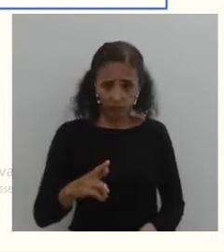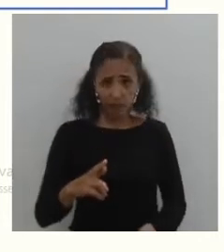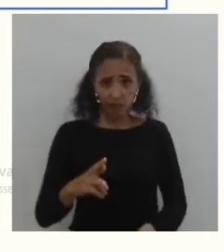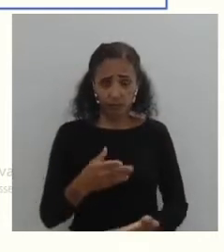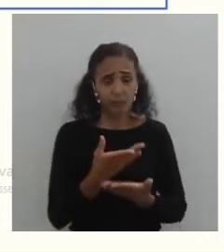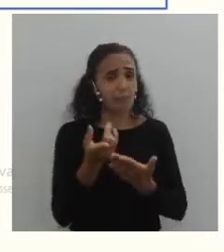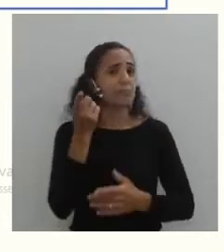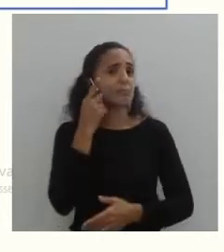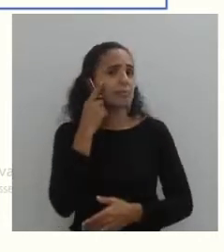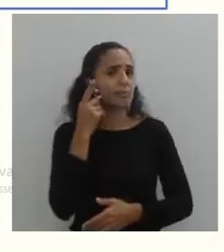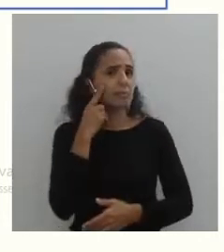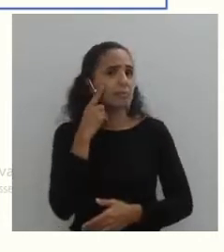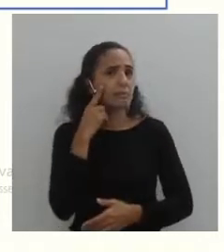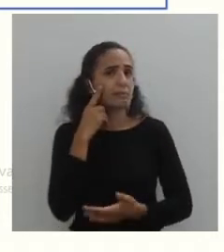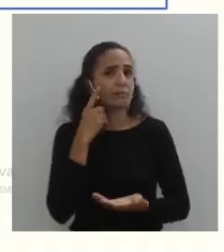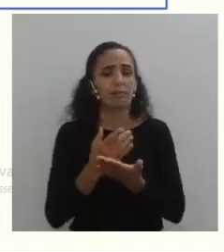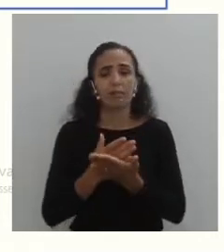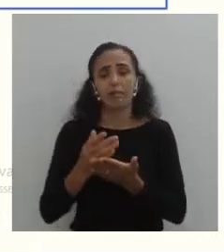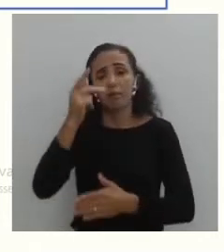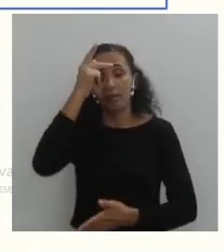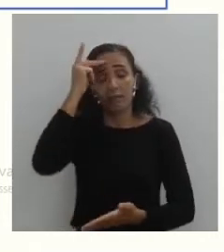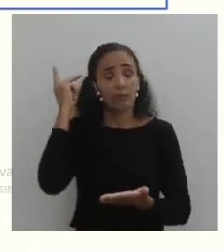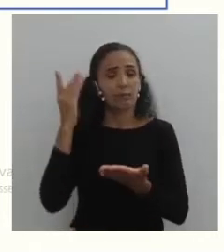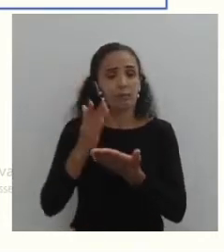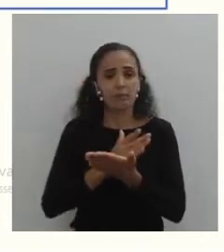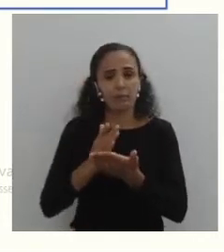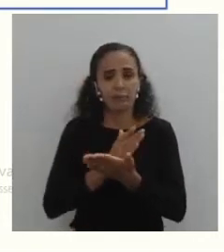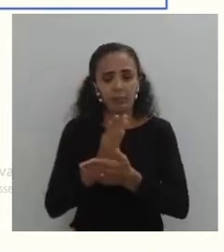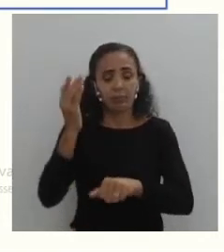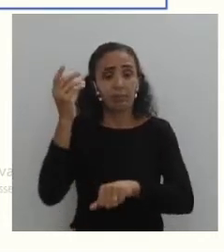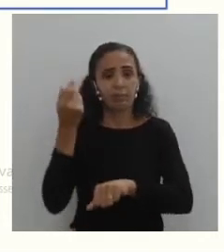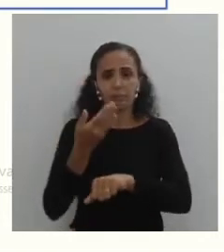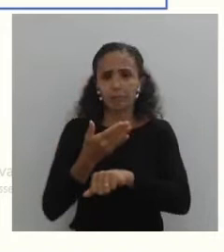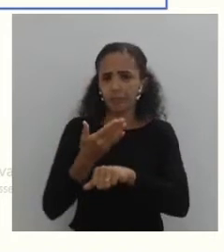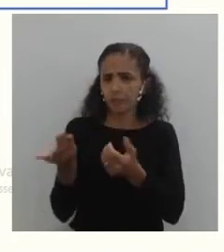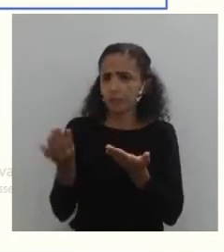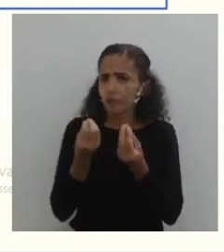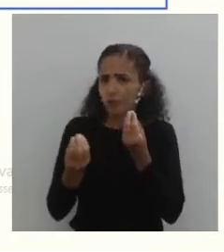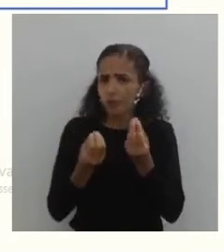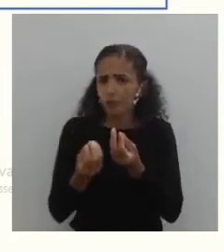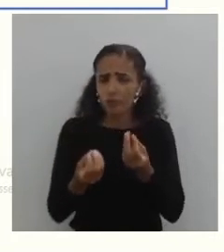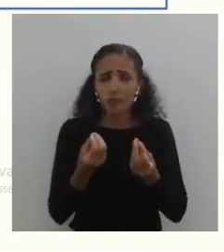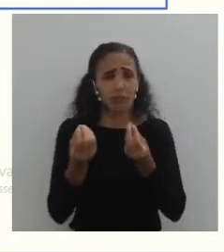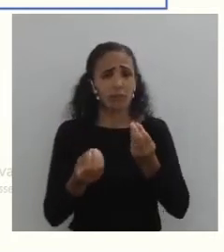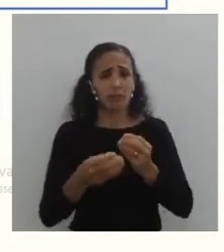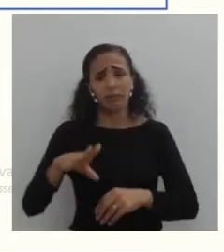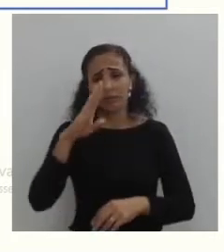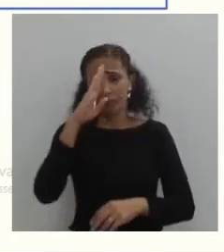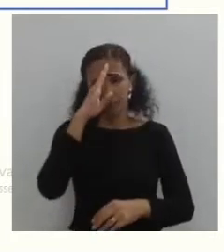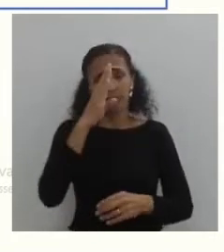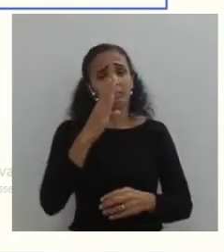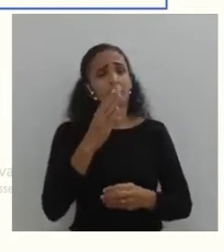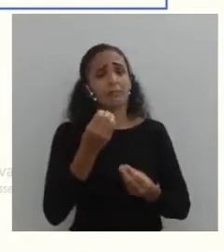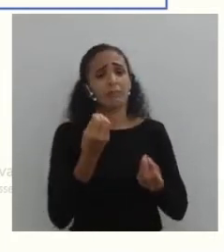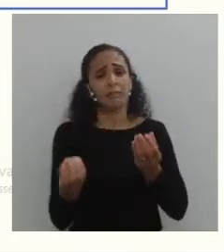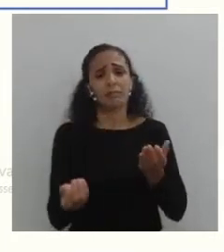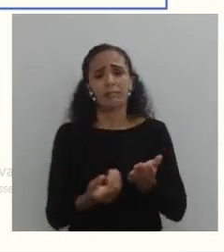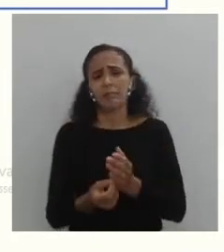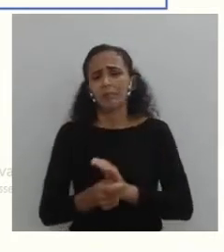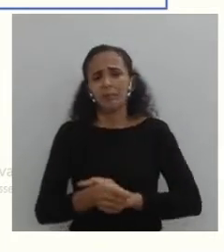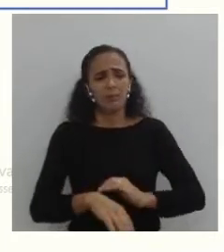religiosas, vejam só, praticantes da Umbanda e do Candomblé são principais vítimas